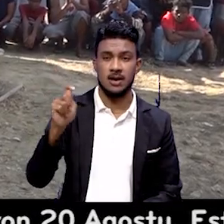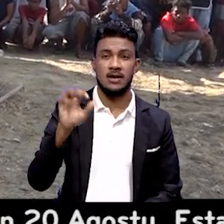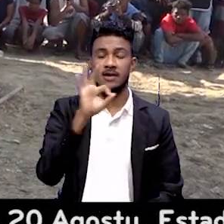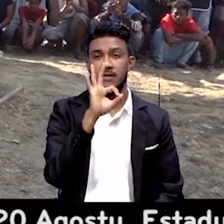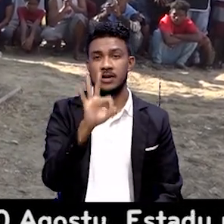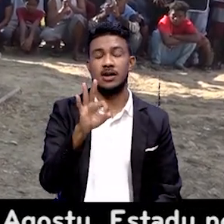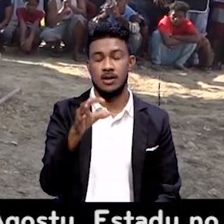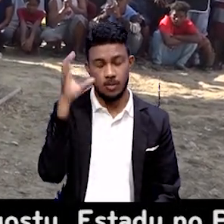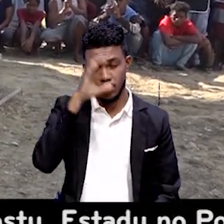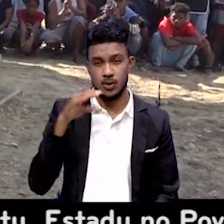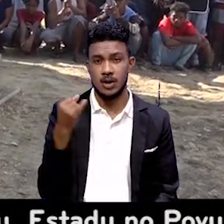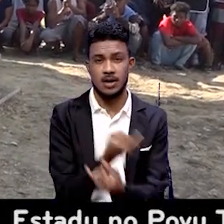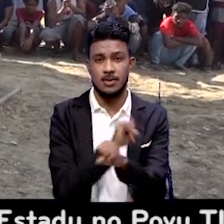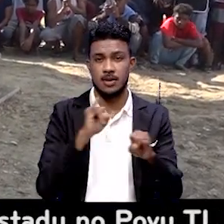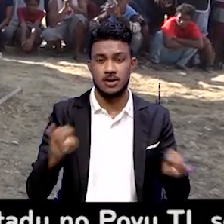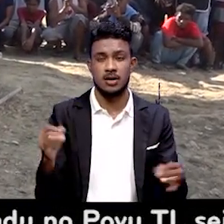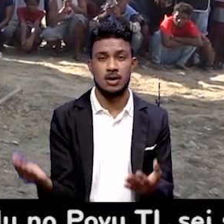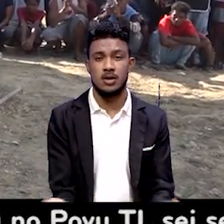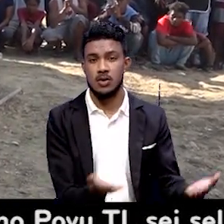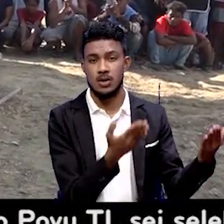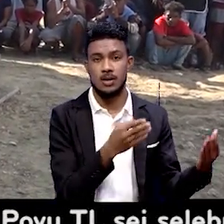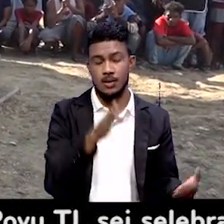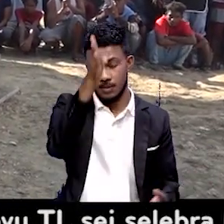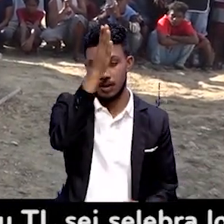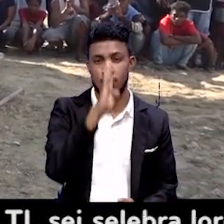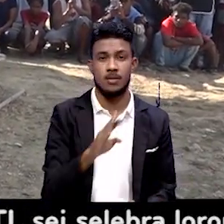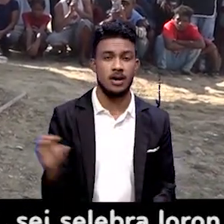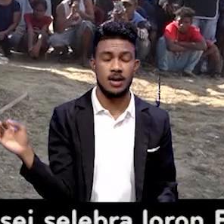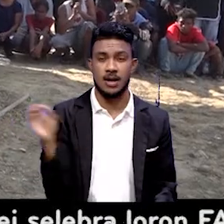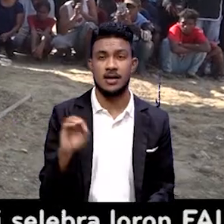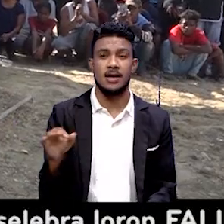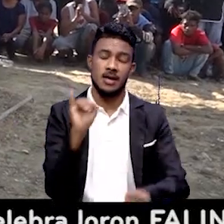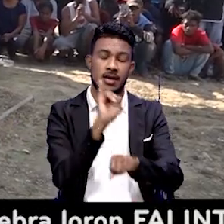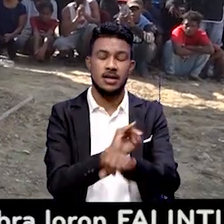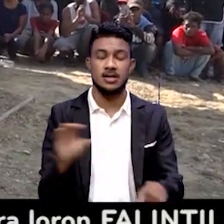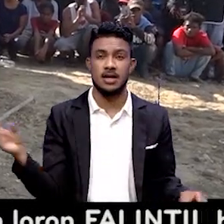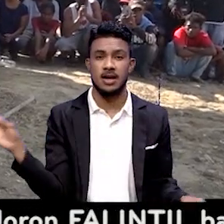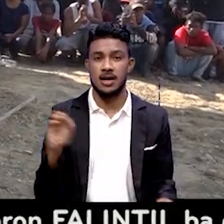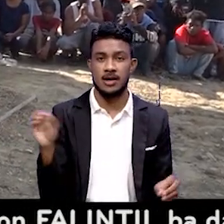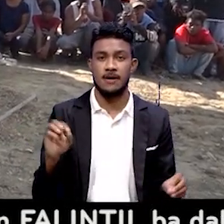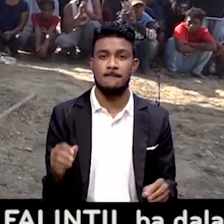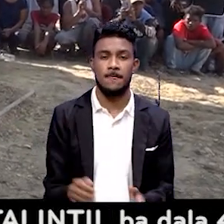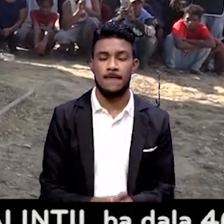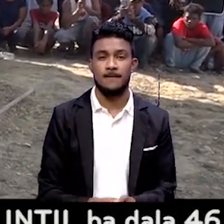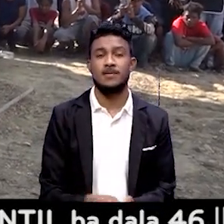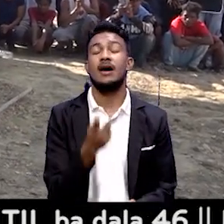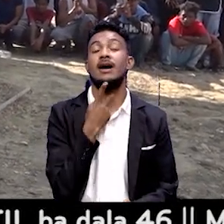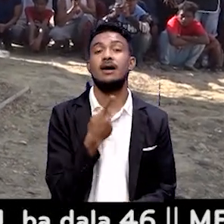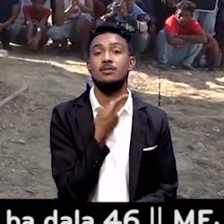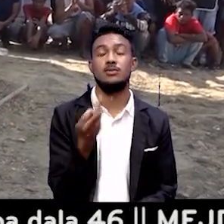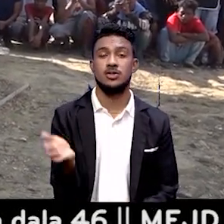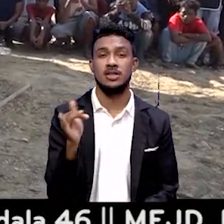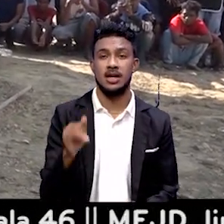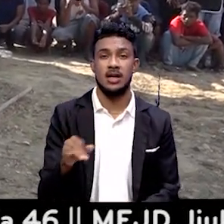Glori, comunismo. E a Maroma que leia, a Igreja leia, a Buzina leia, Rudi, Amo, Sira,